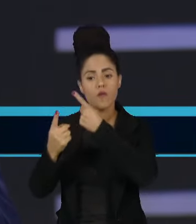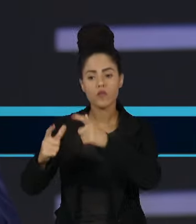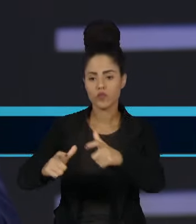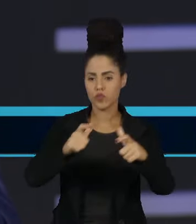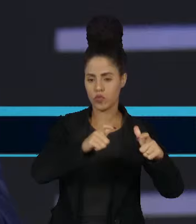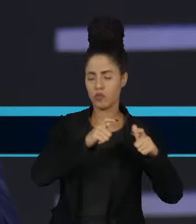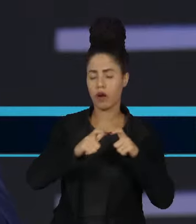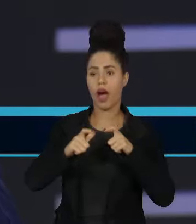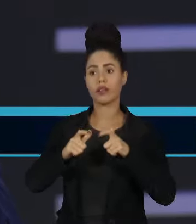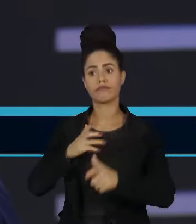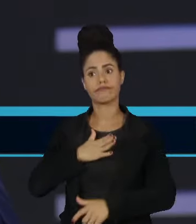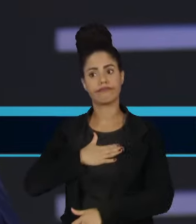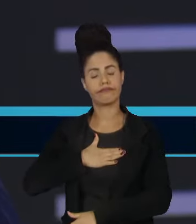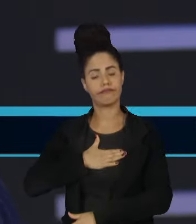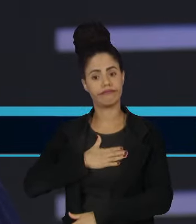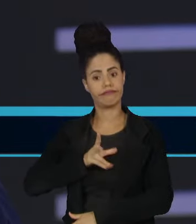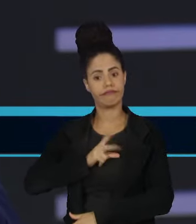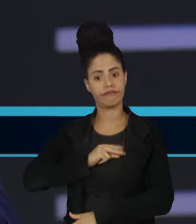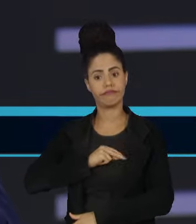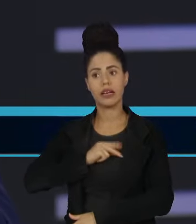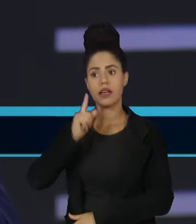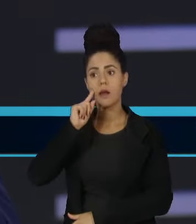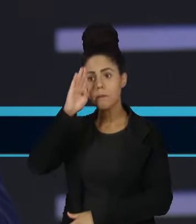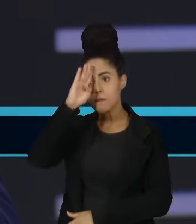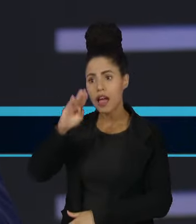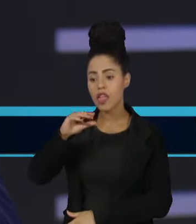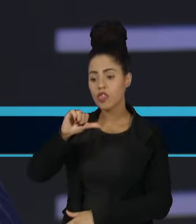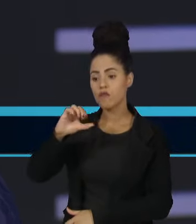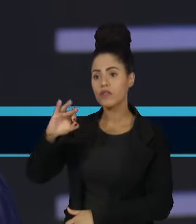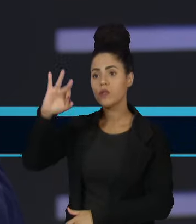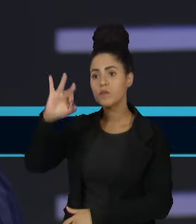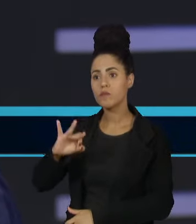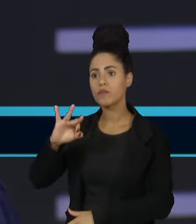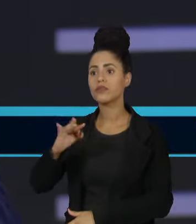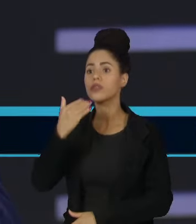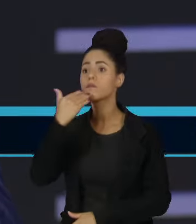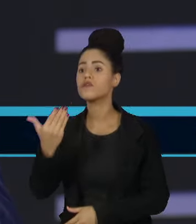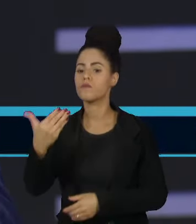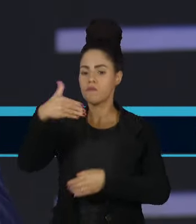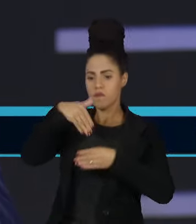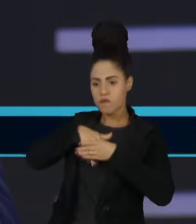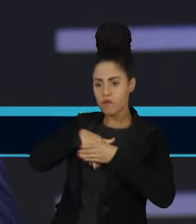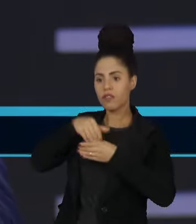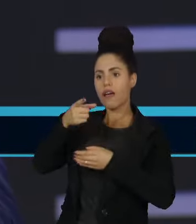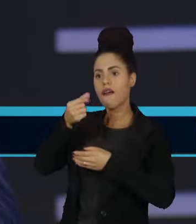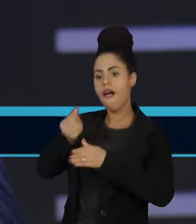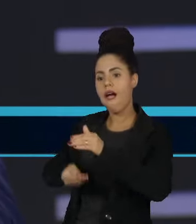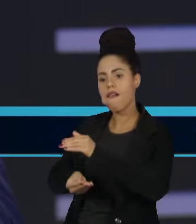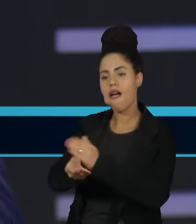céu, a relação era direta, era mais de 90% dos votos, havia uma relação entre as emendas